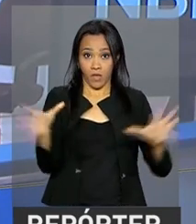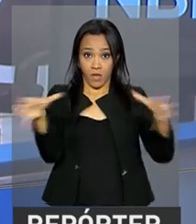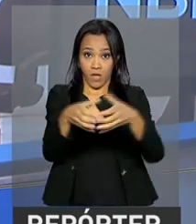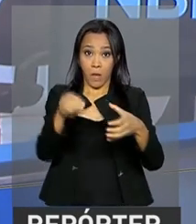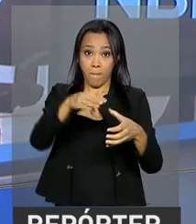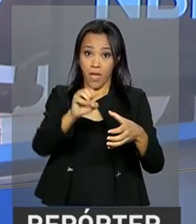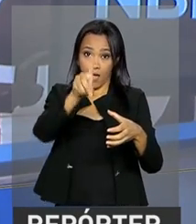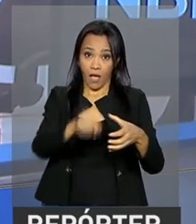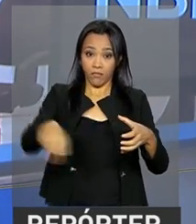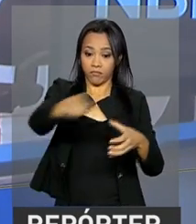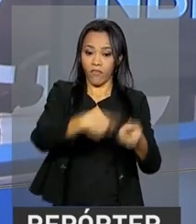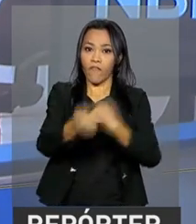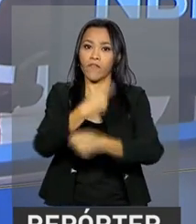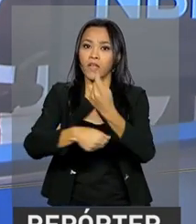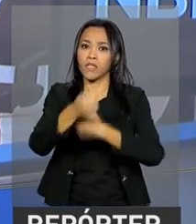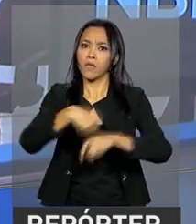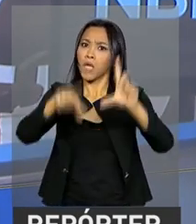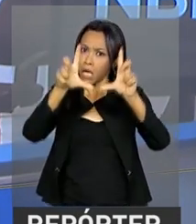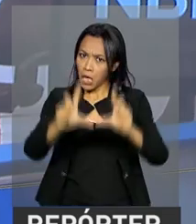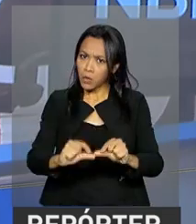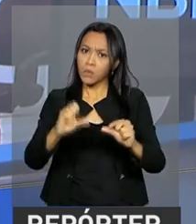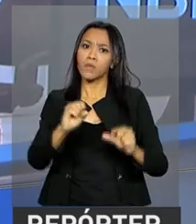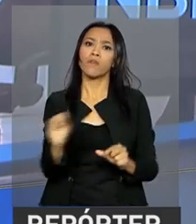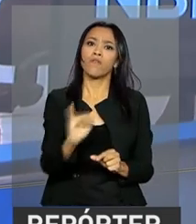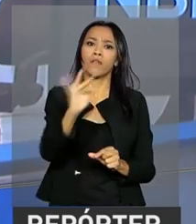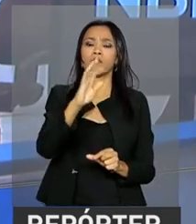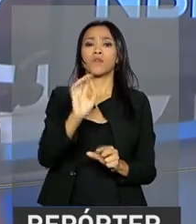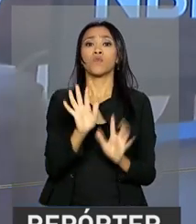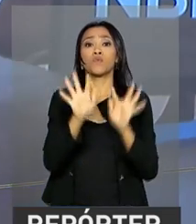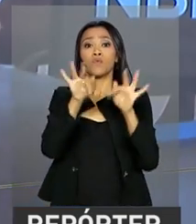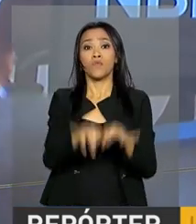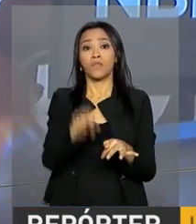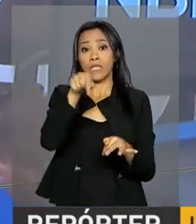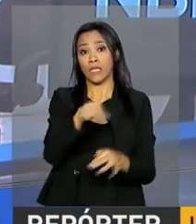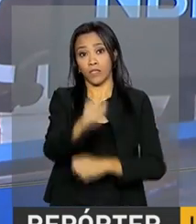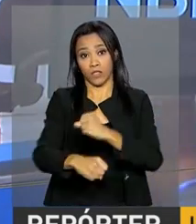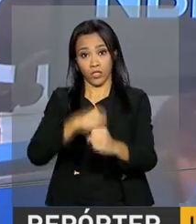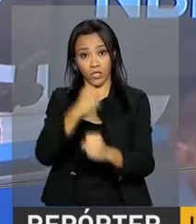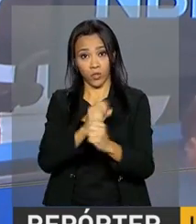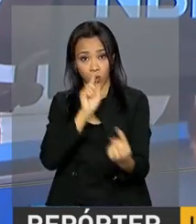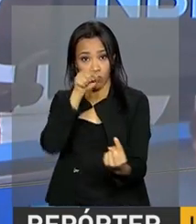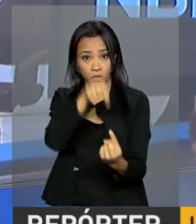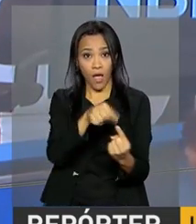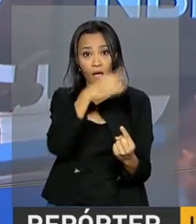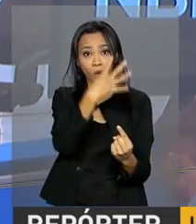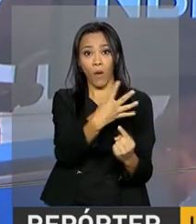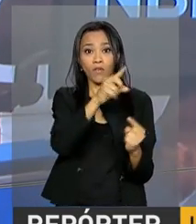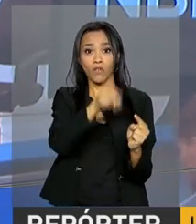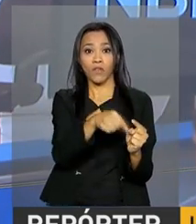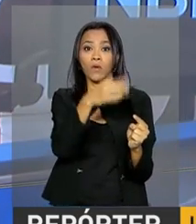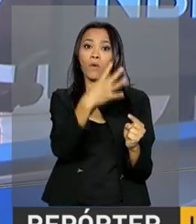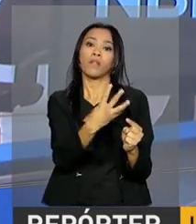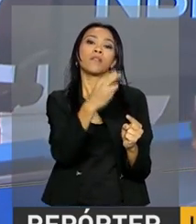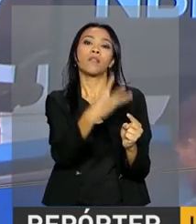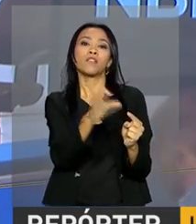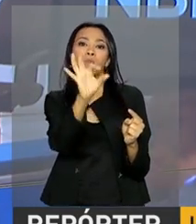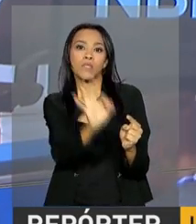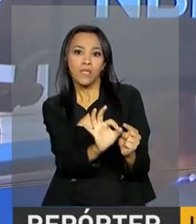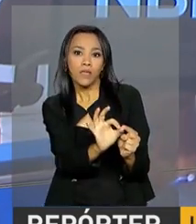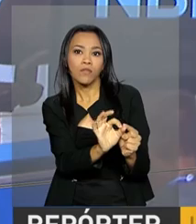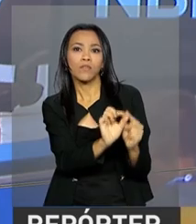mais uma vez a previsão para a inflação no final deste ano agora a projeção é de 4,43